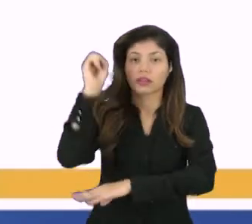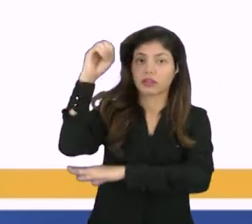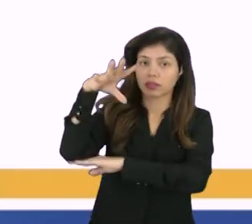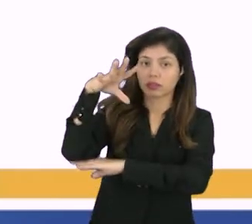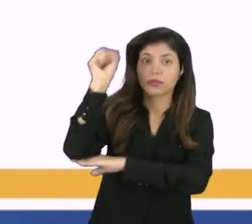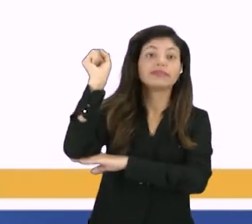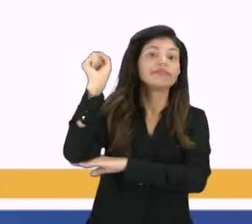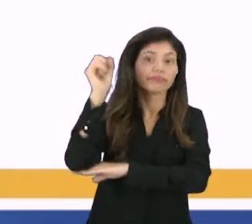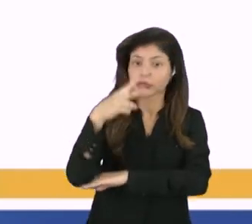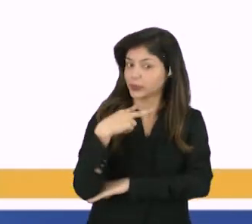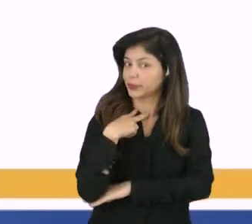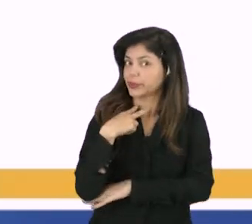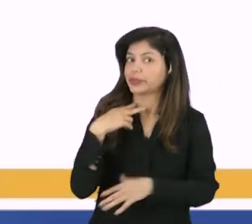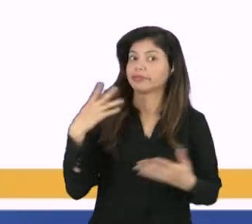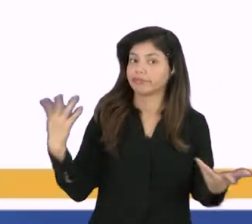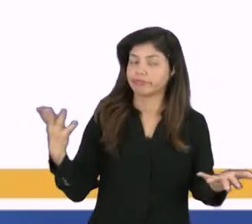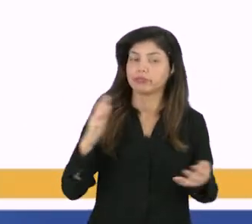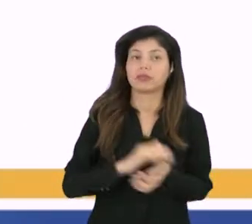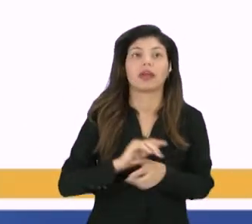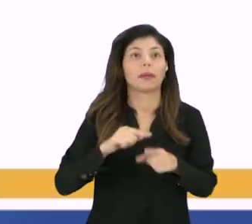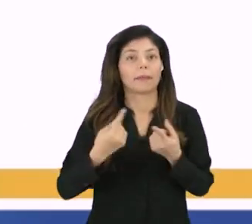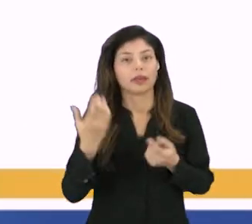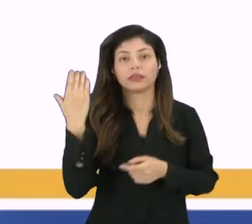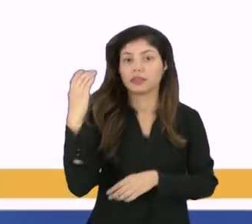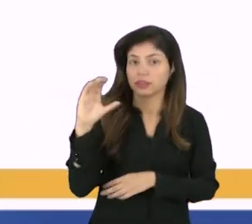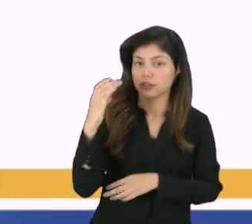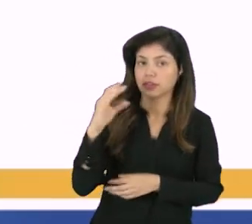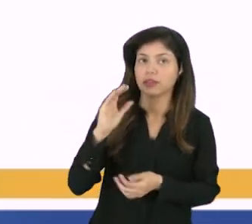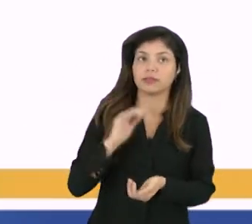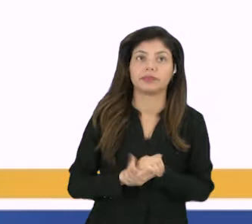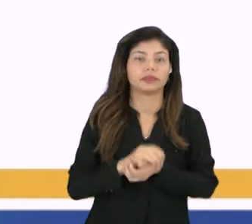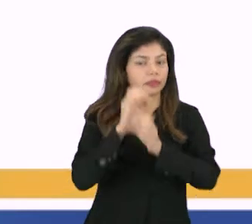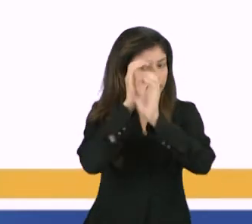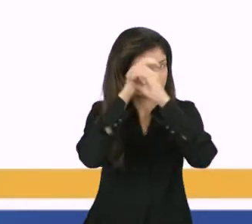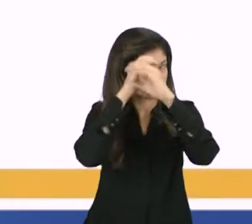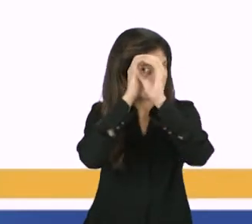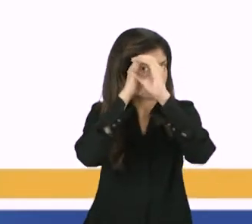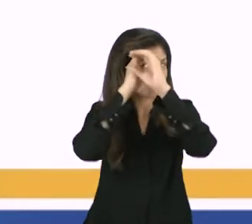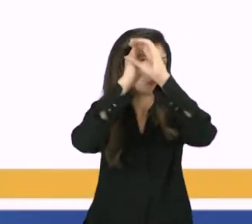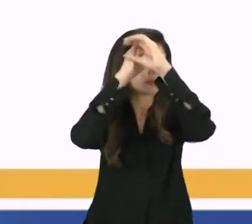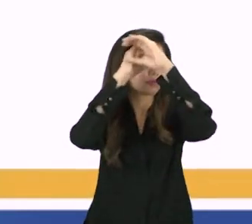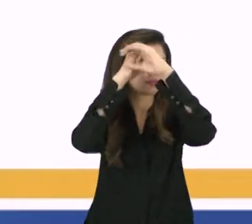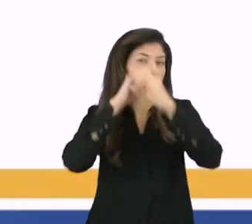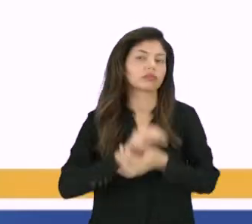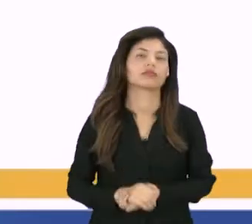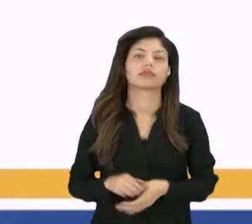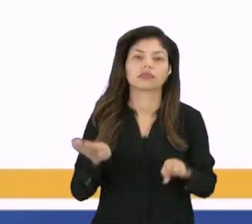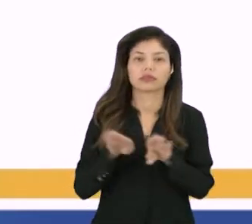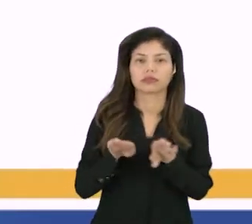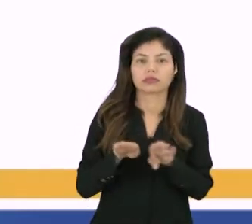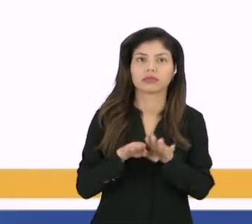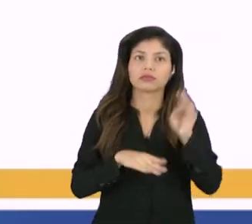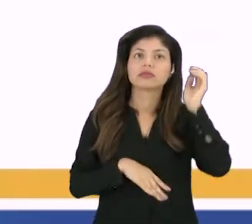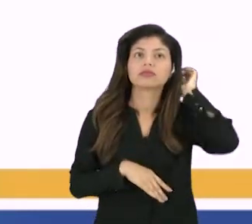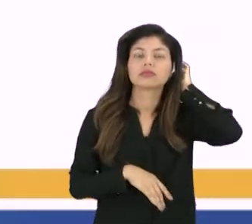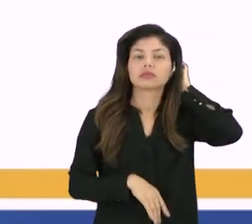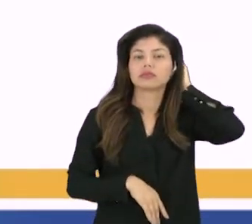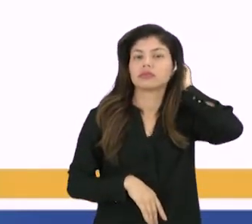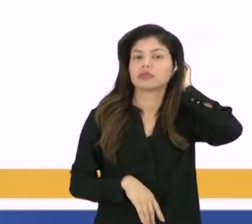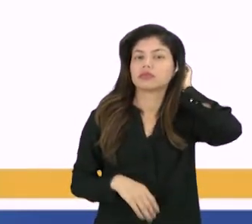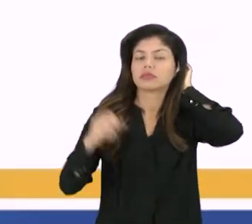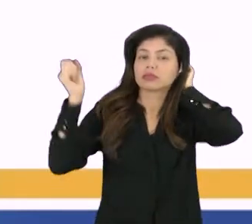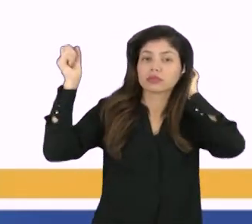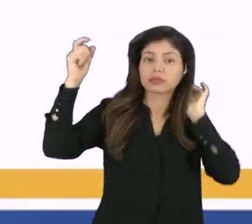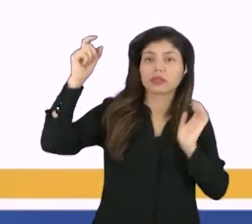aí você pode estar usando esse laser normalmente, tá? Por exemplo, no seu telescópio. A luz se propaga em linha reta, pessoal, esse é o ponto. A luz